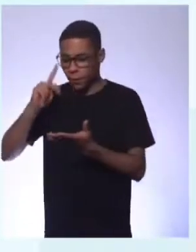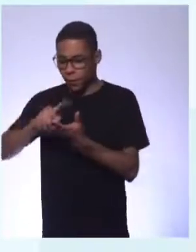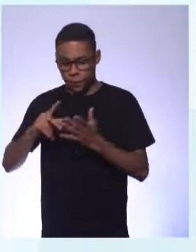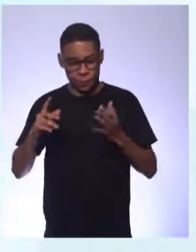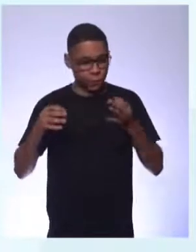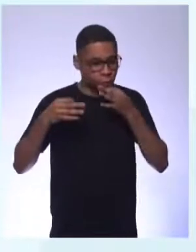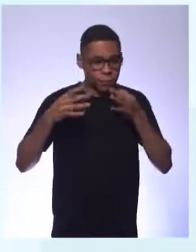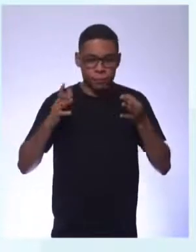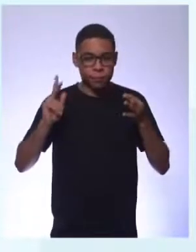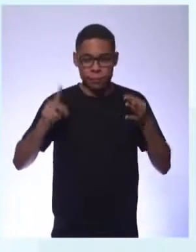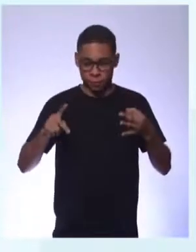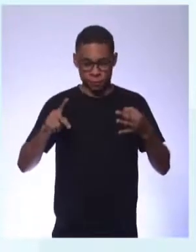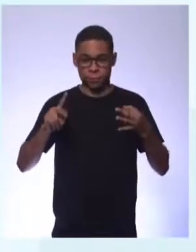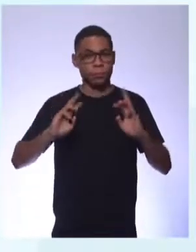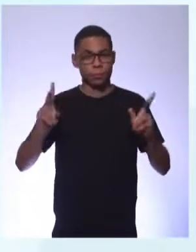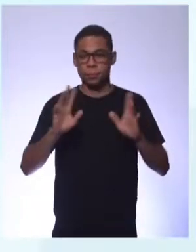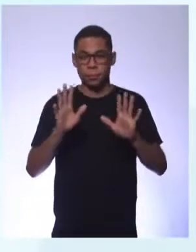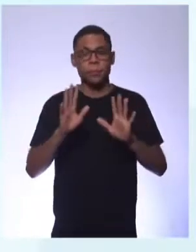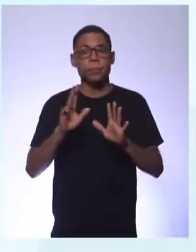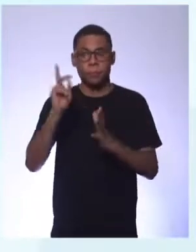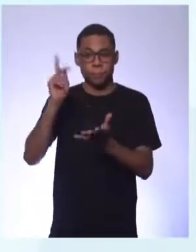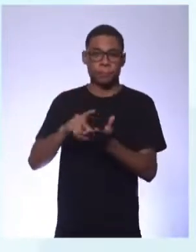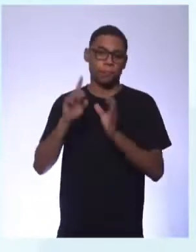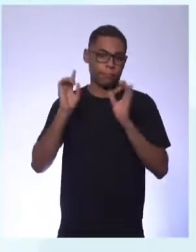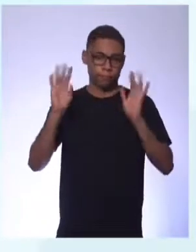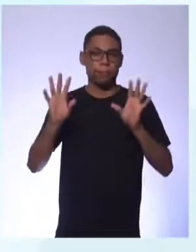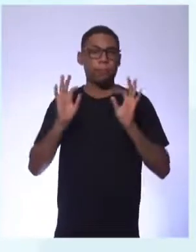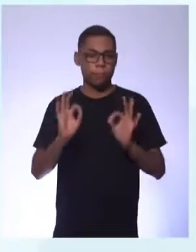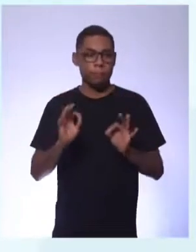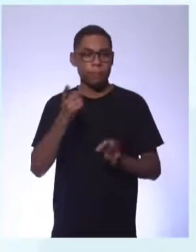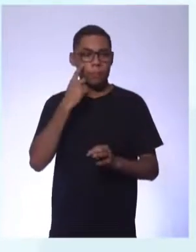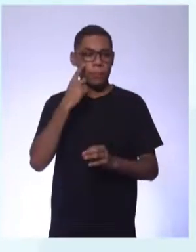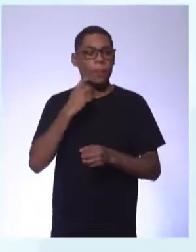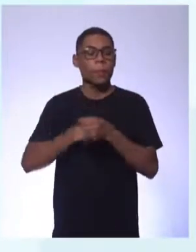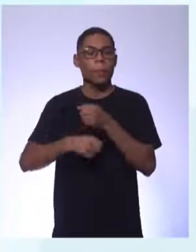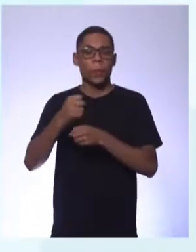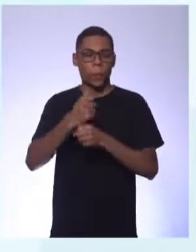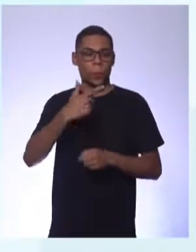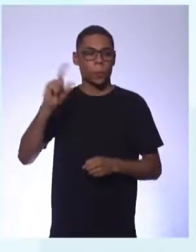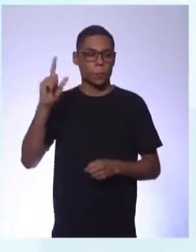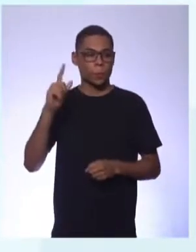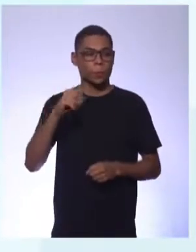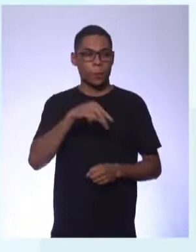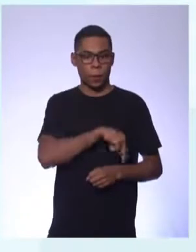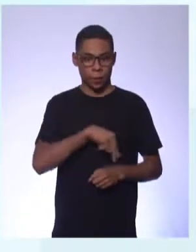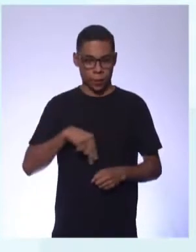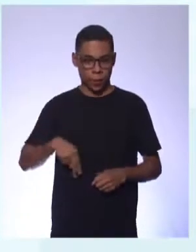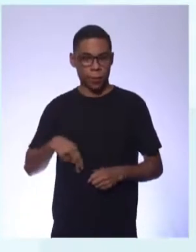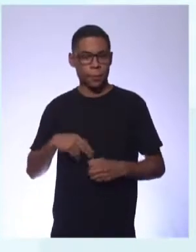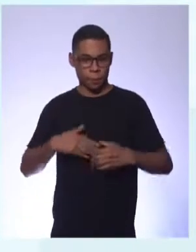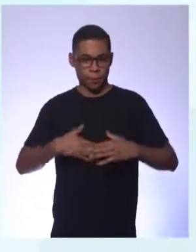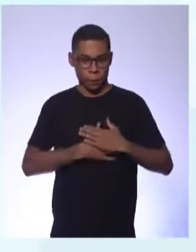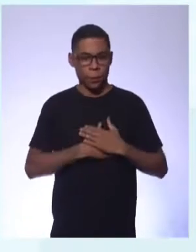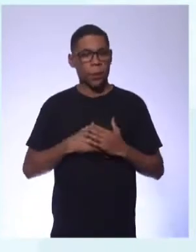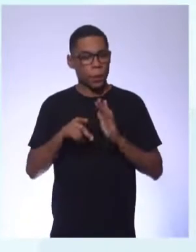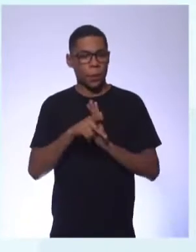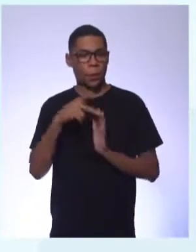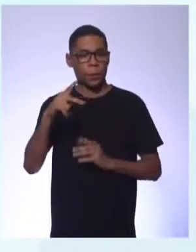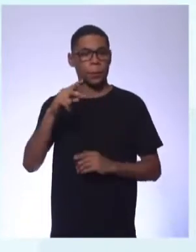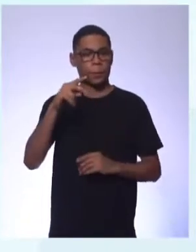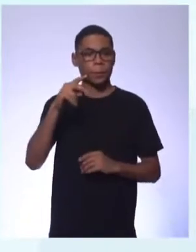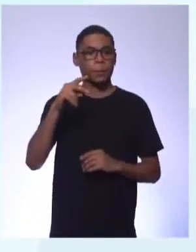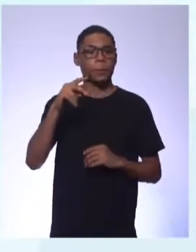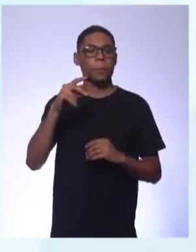bastante atenção. Outro fato histórico, é uma foto de Napoleão Bonaparte, pintado por Jacques-Louis David.